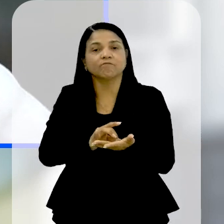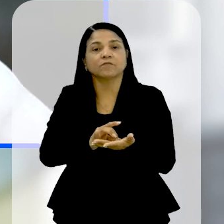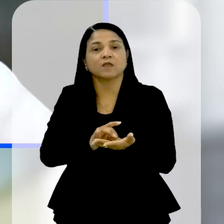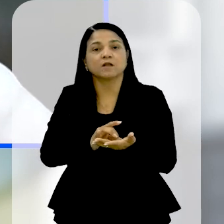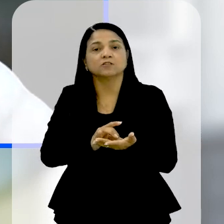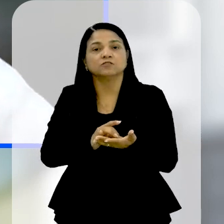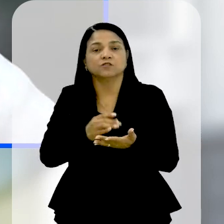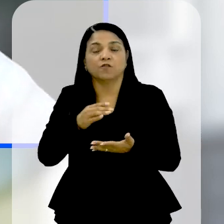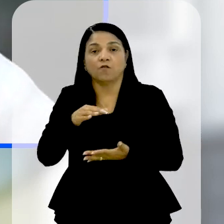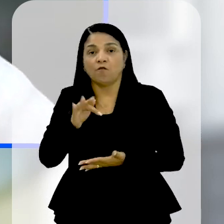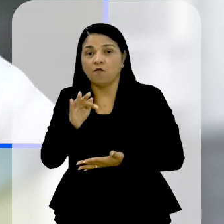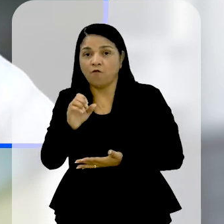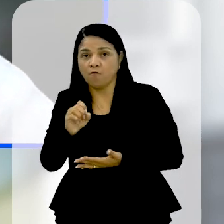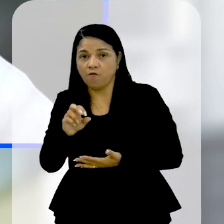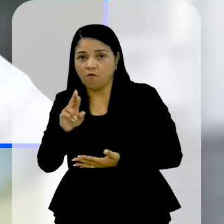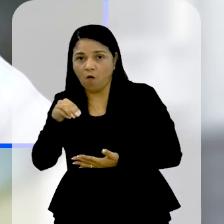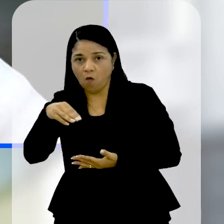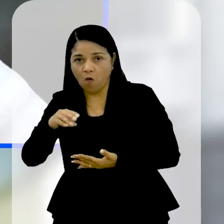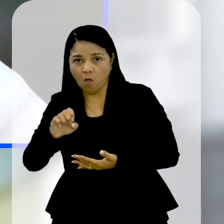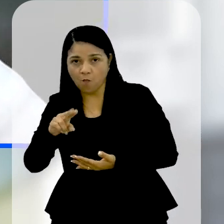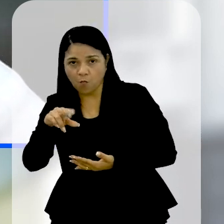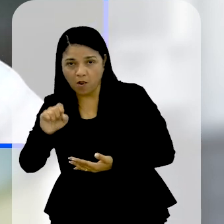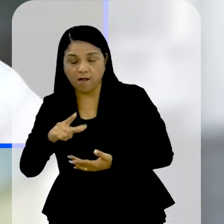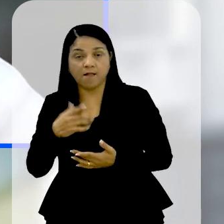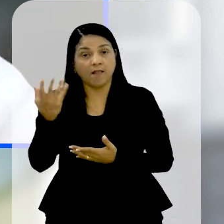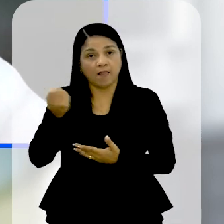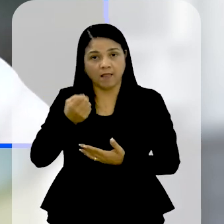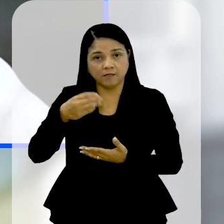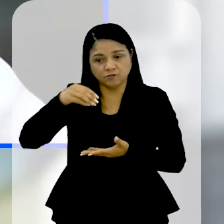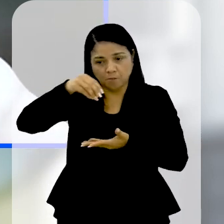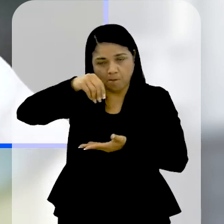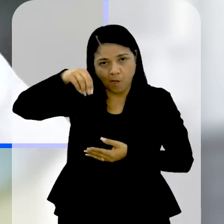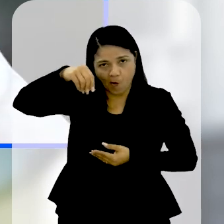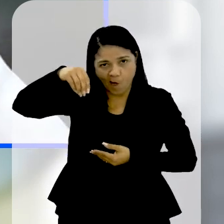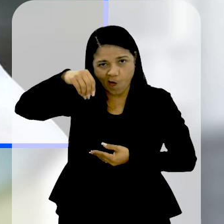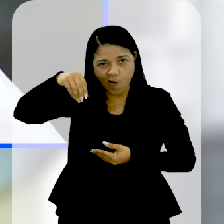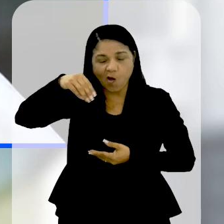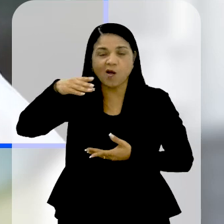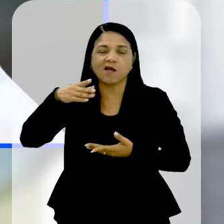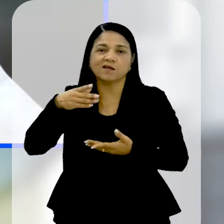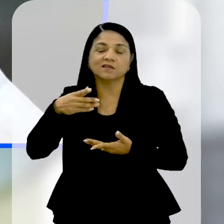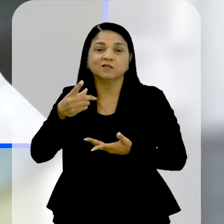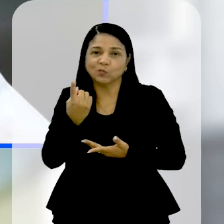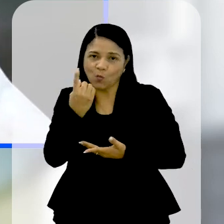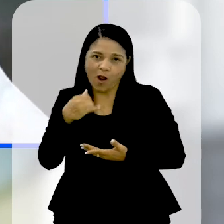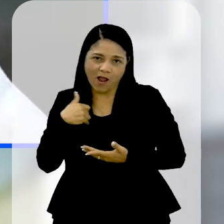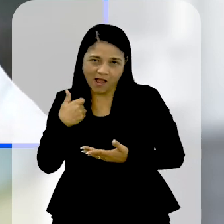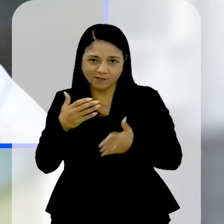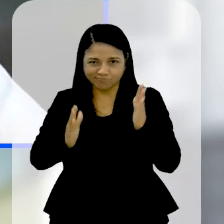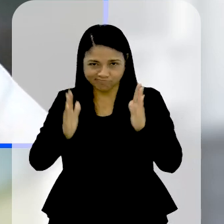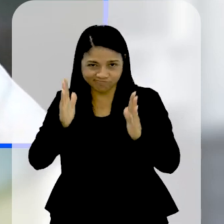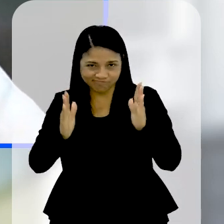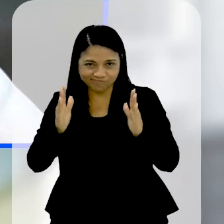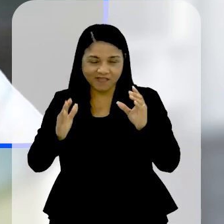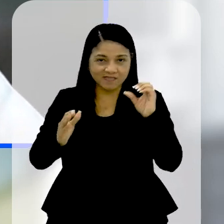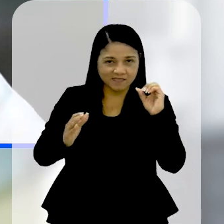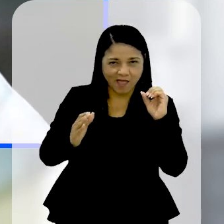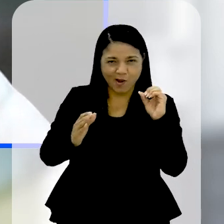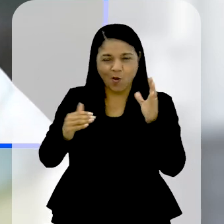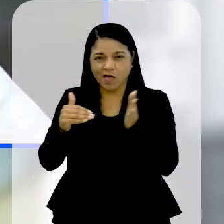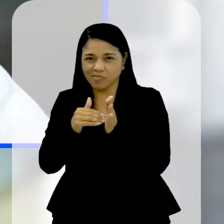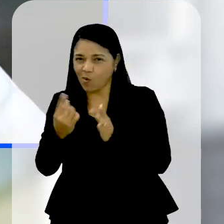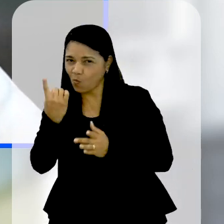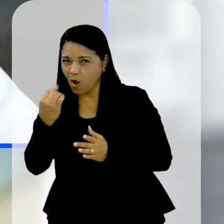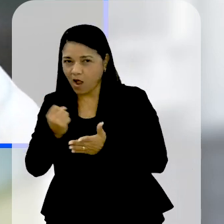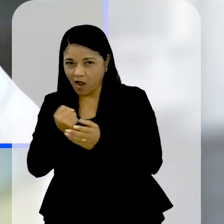realmente, a introdução de fórmulas e de leites em pó, vamos dizer assim, que até a primeira infância normalmente entra já a fórmula,